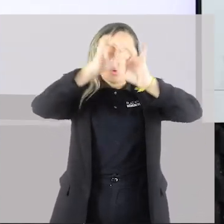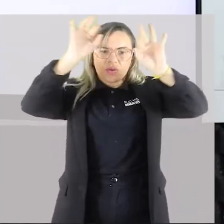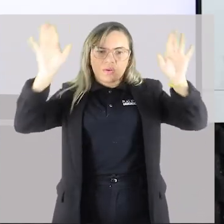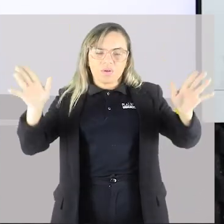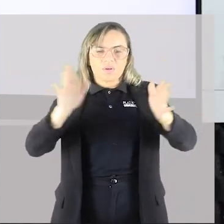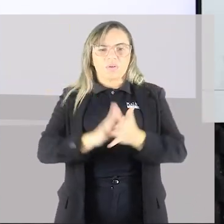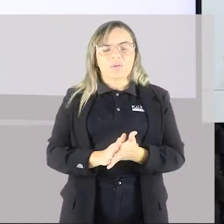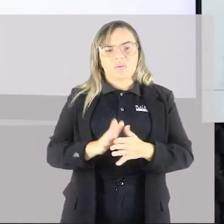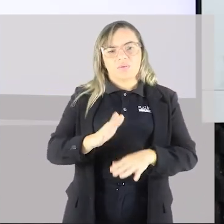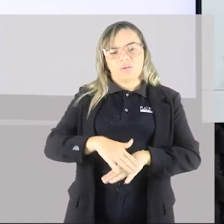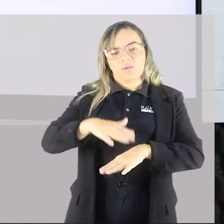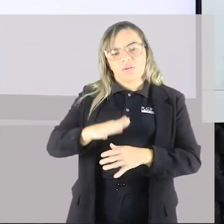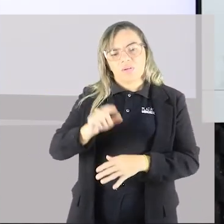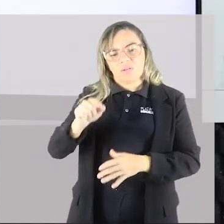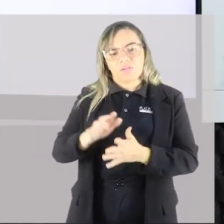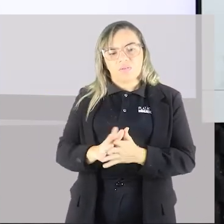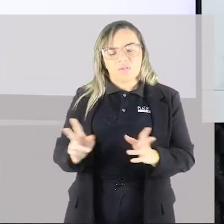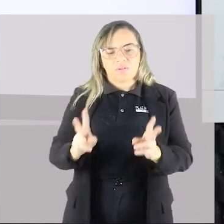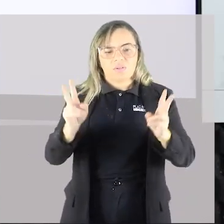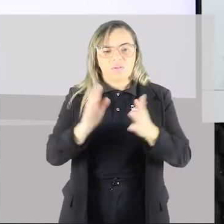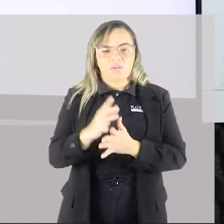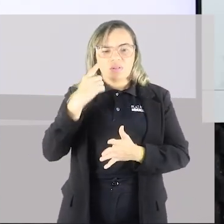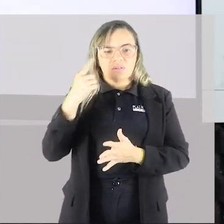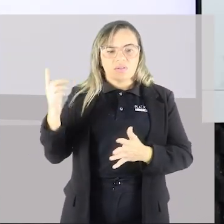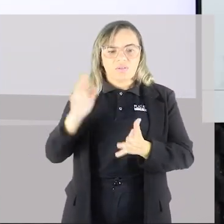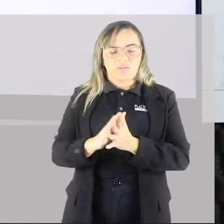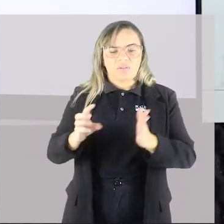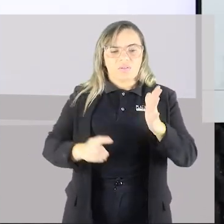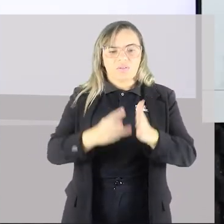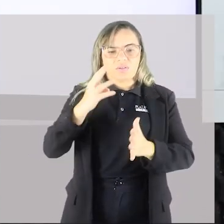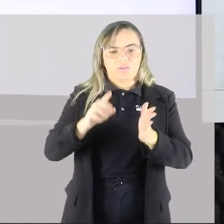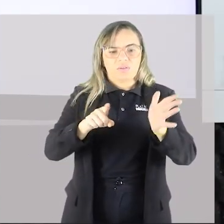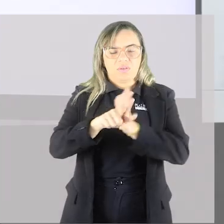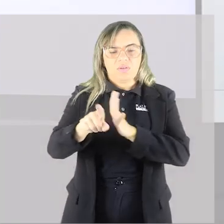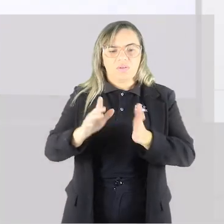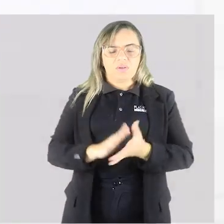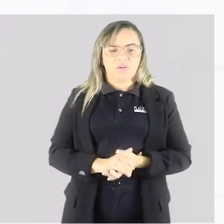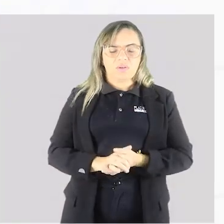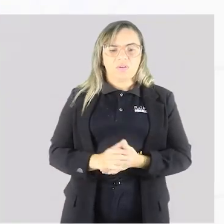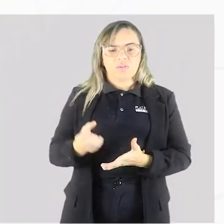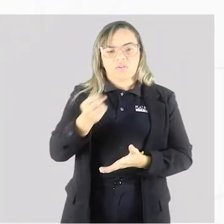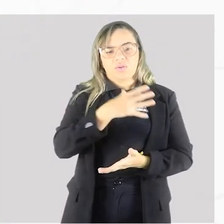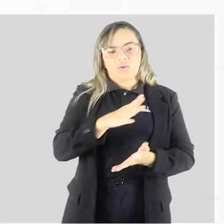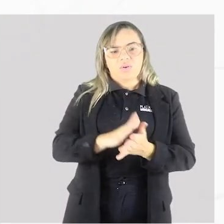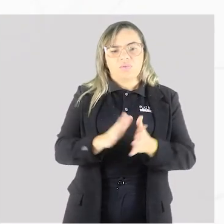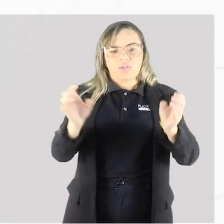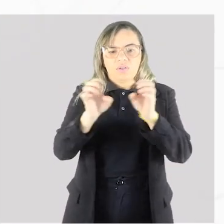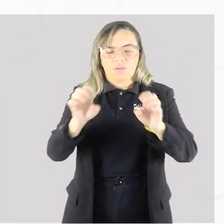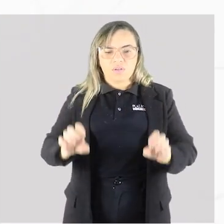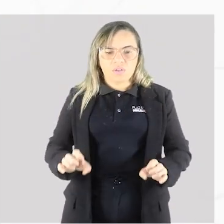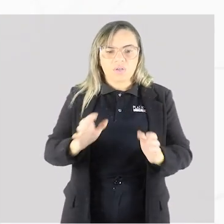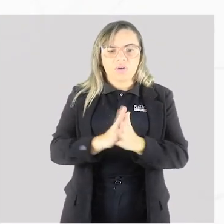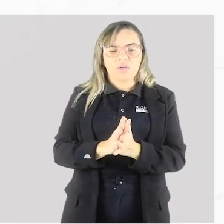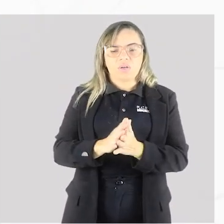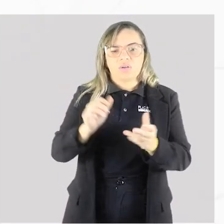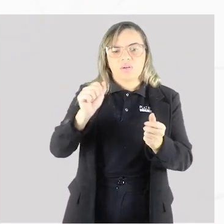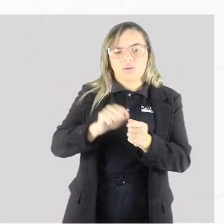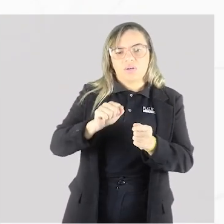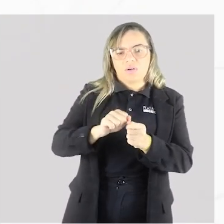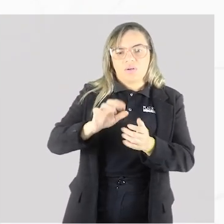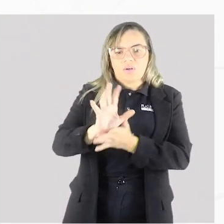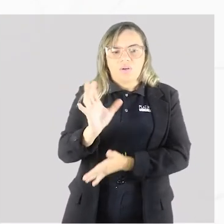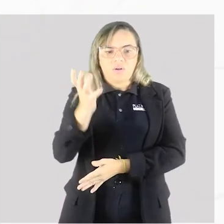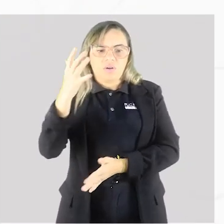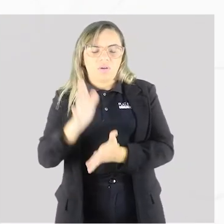da mais-valia. 3. Terceira questão. Reestruturação produtiva é um fenômeno ligado